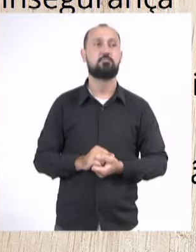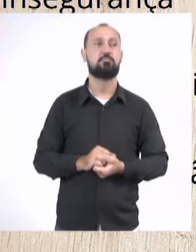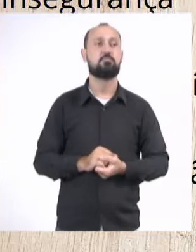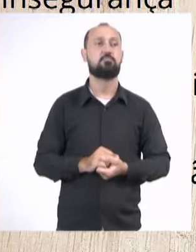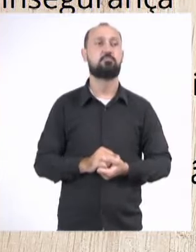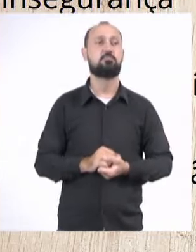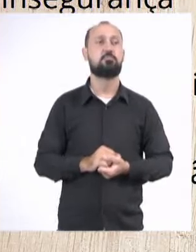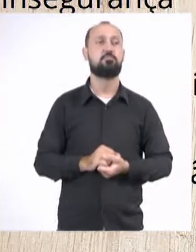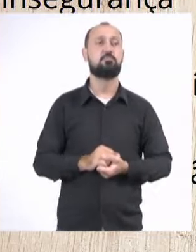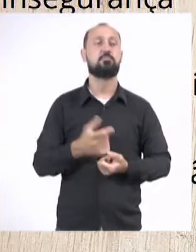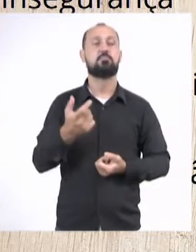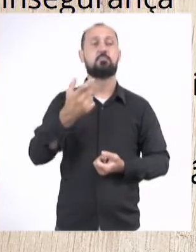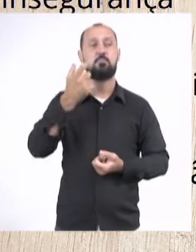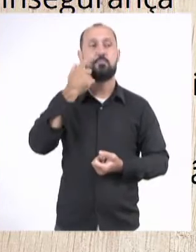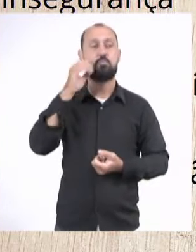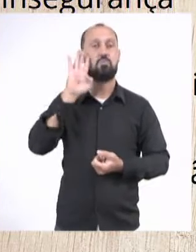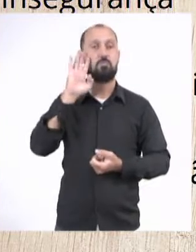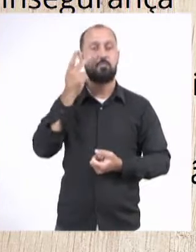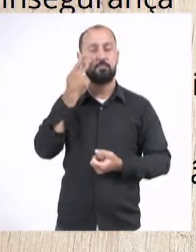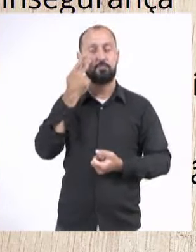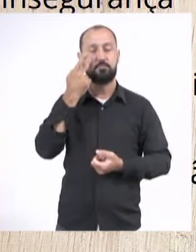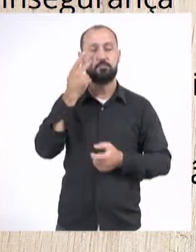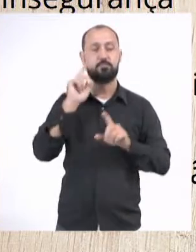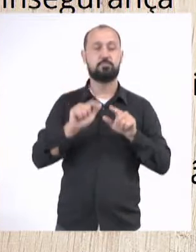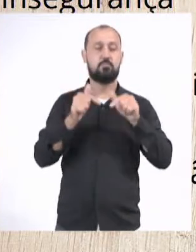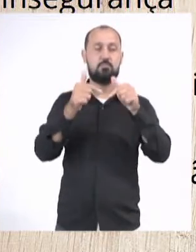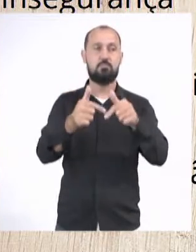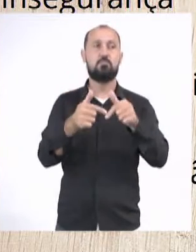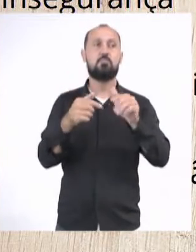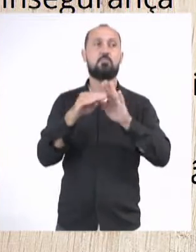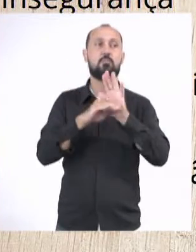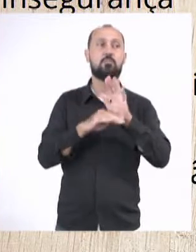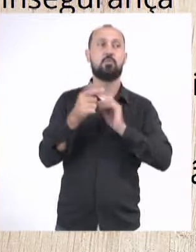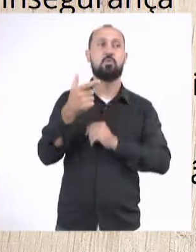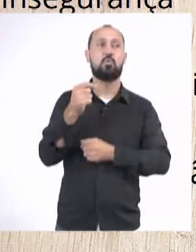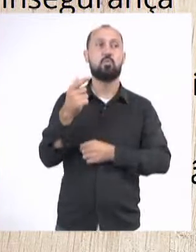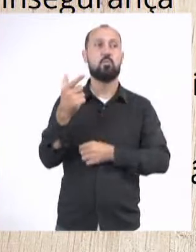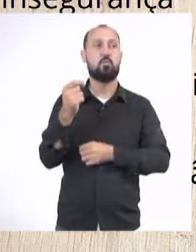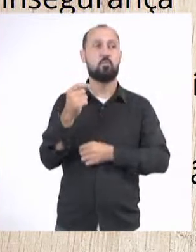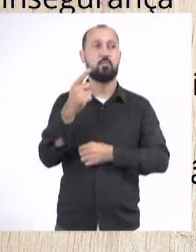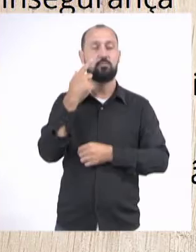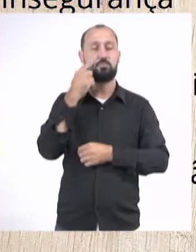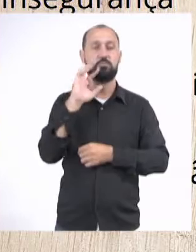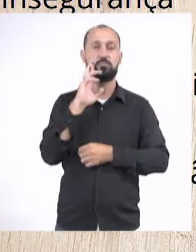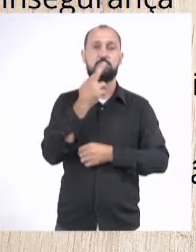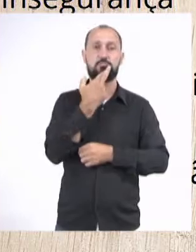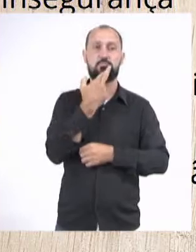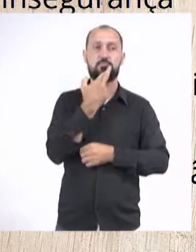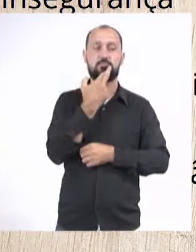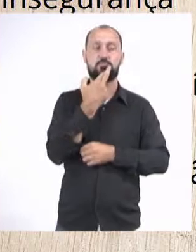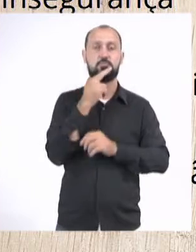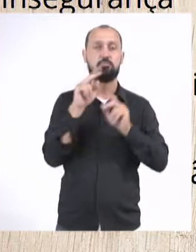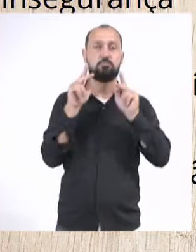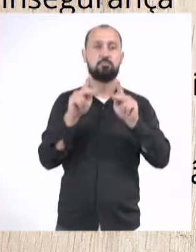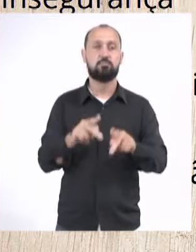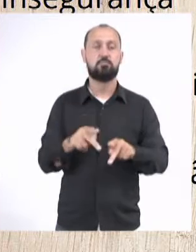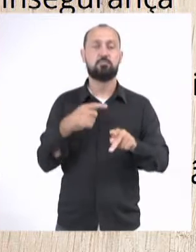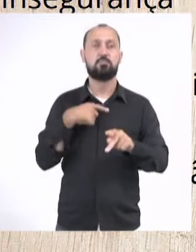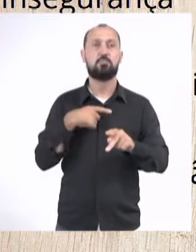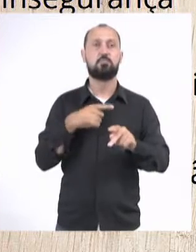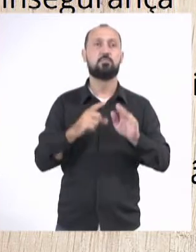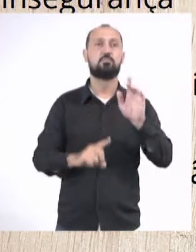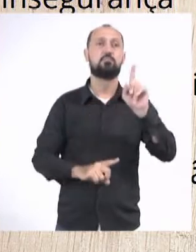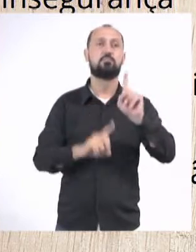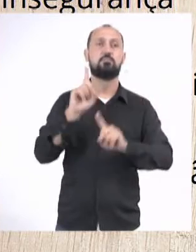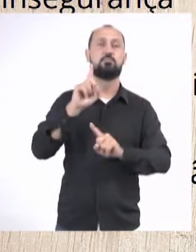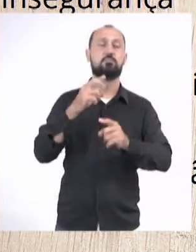Falando sobre reconhecimento das ações, em 2020, o restaurante Popular, ele foi destaque